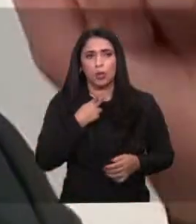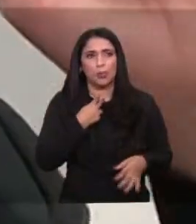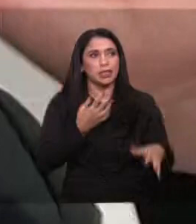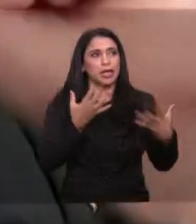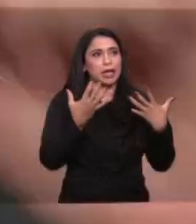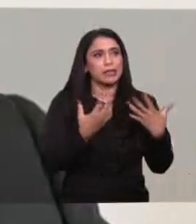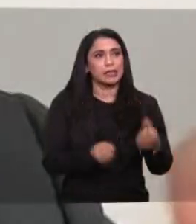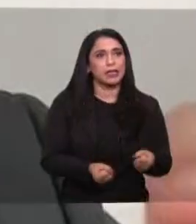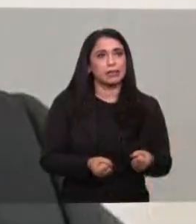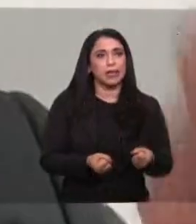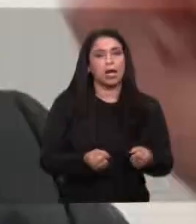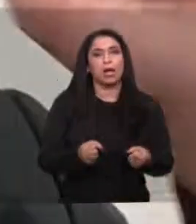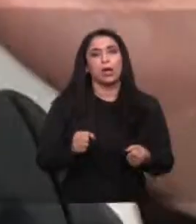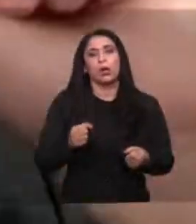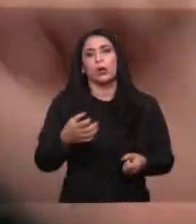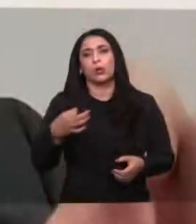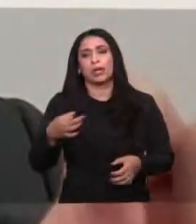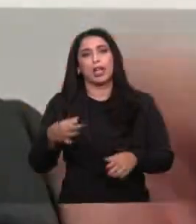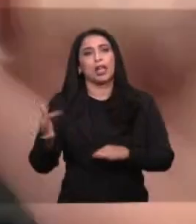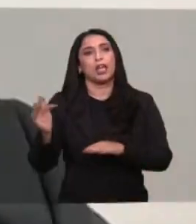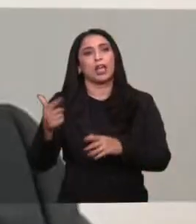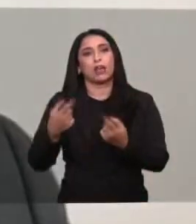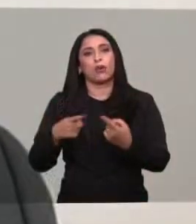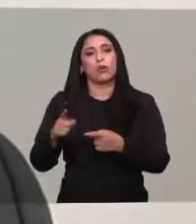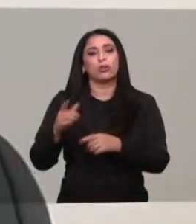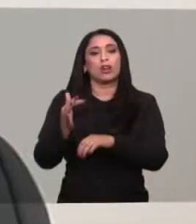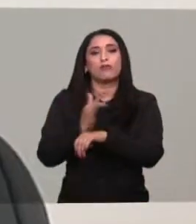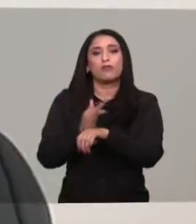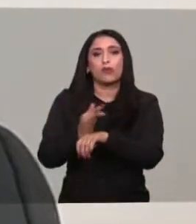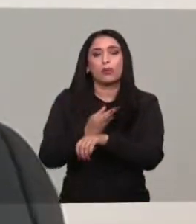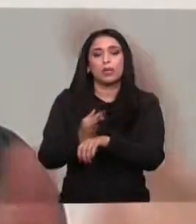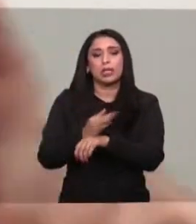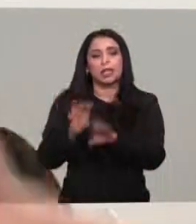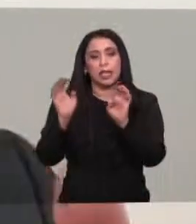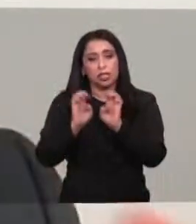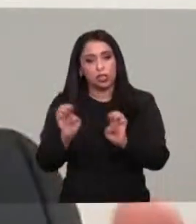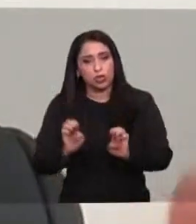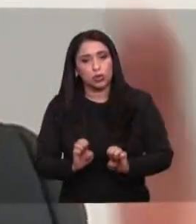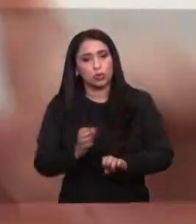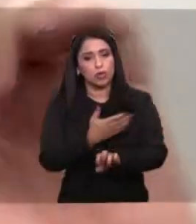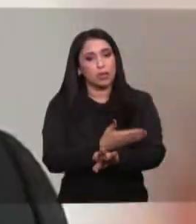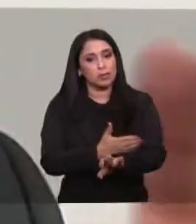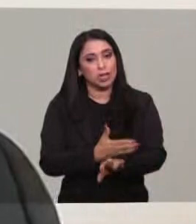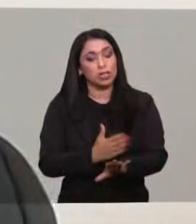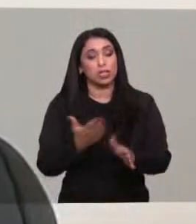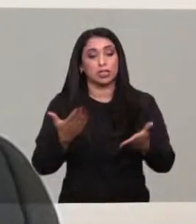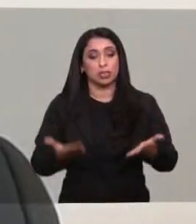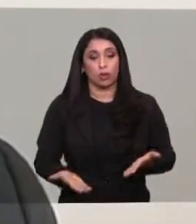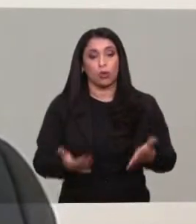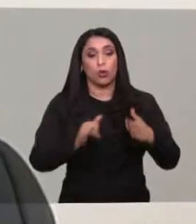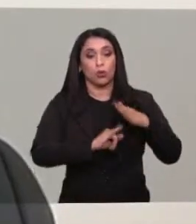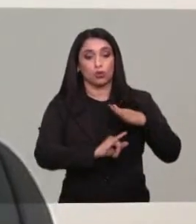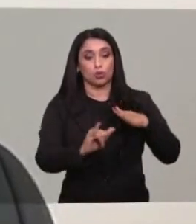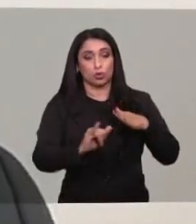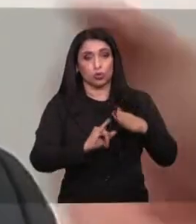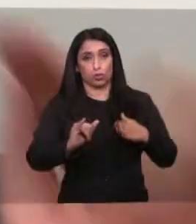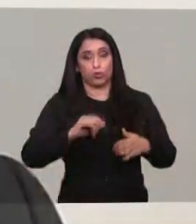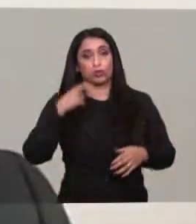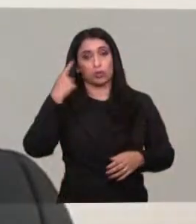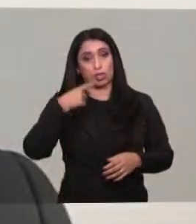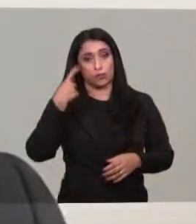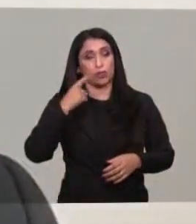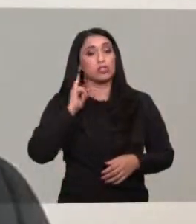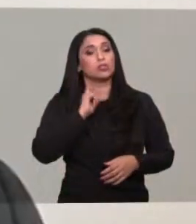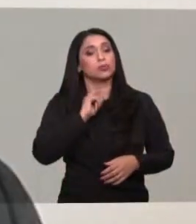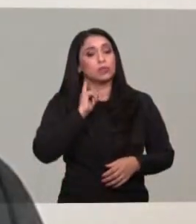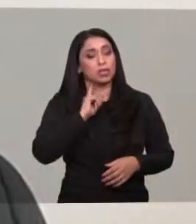argumentos de ordem formal, de ordem prática e estrutural. E, nesse sentido, o Instituto dos Advogados de Minas Gerais e o